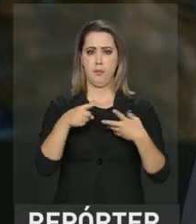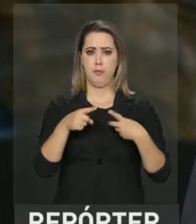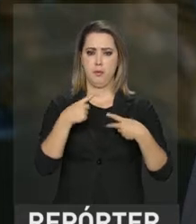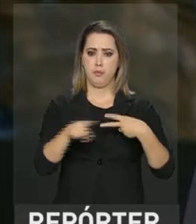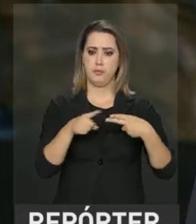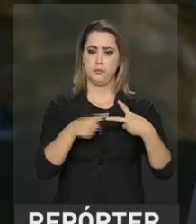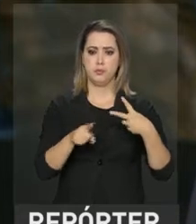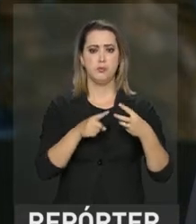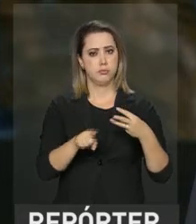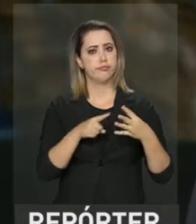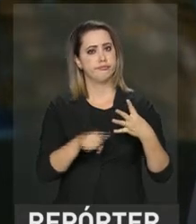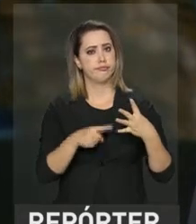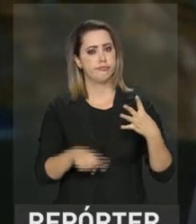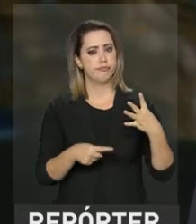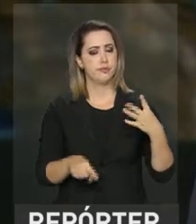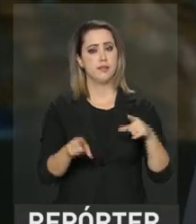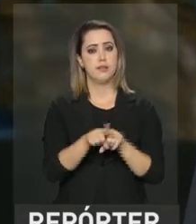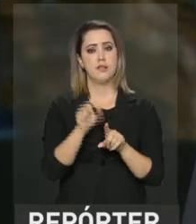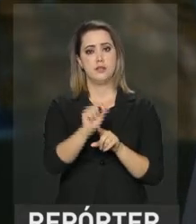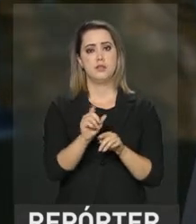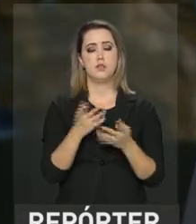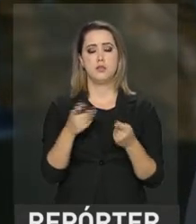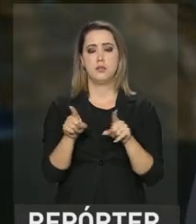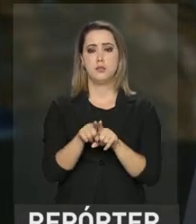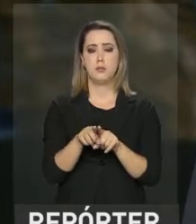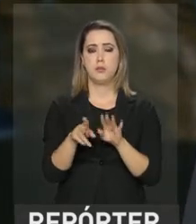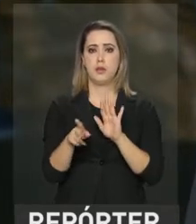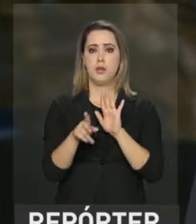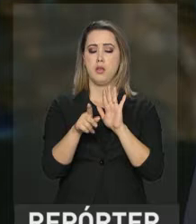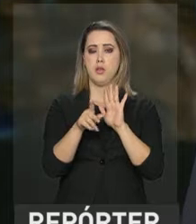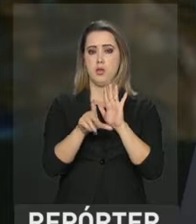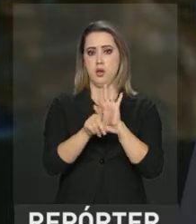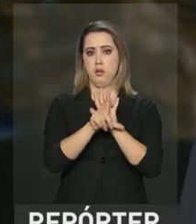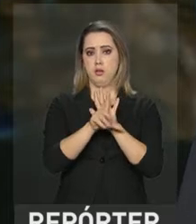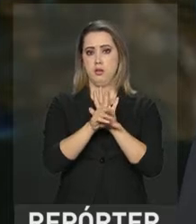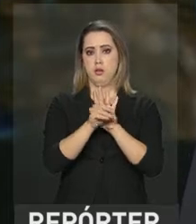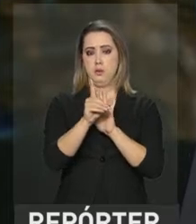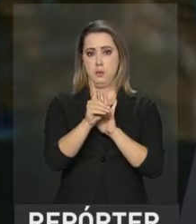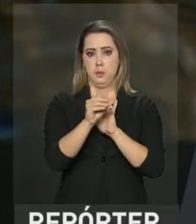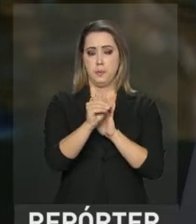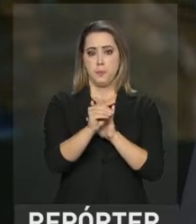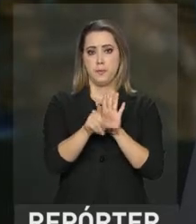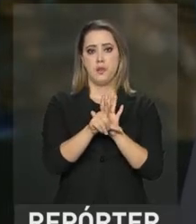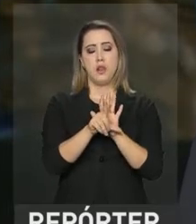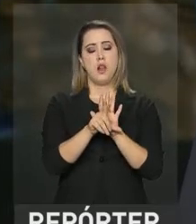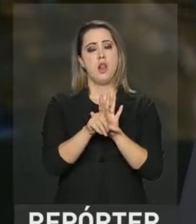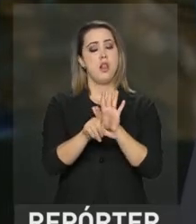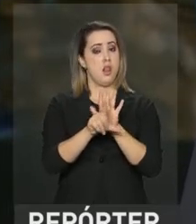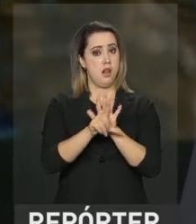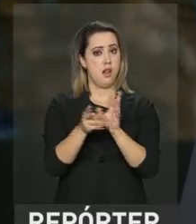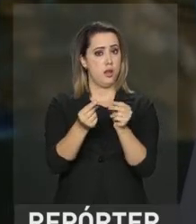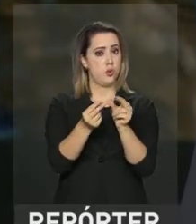preferência na fila e o projeto de lei de diretrizes orçamentárias do ano que vem que é o primeiro a ser elaborado